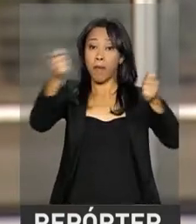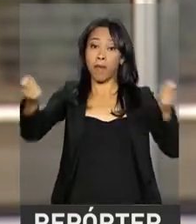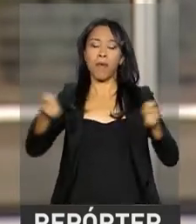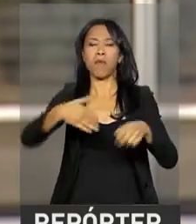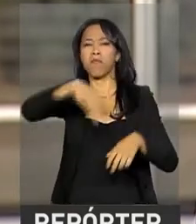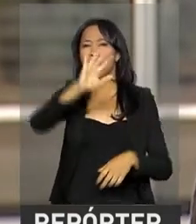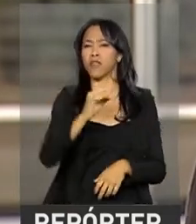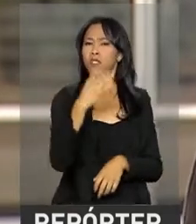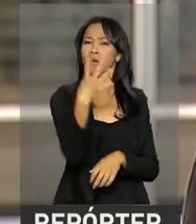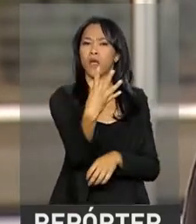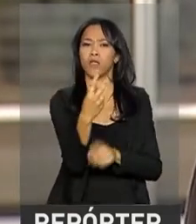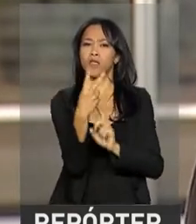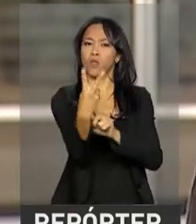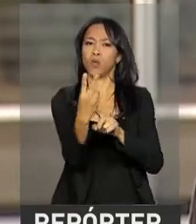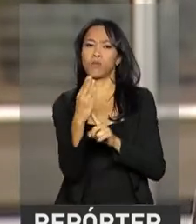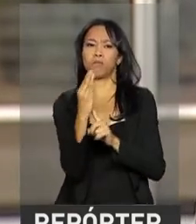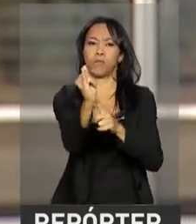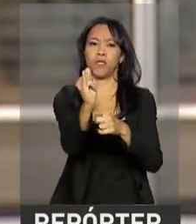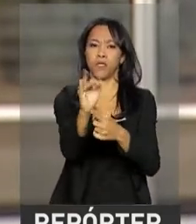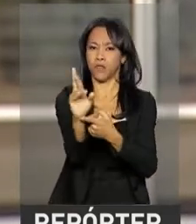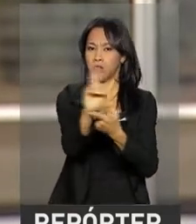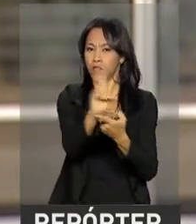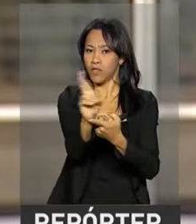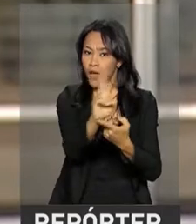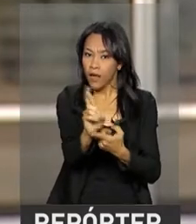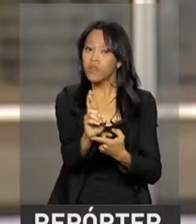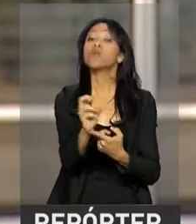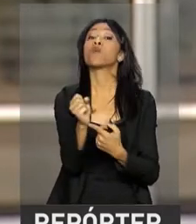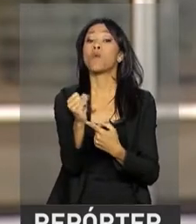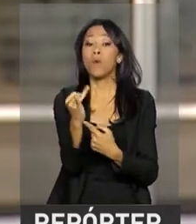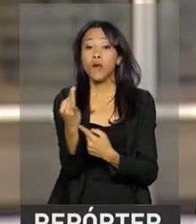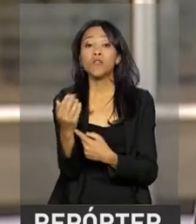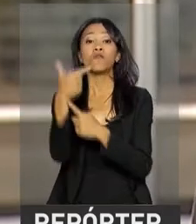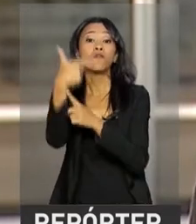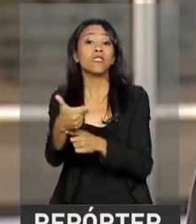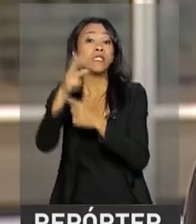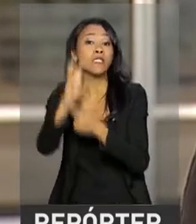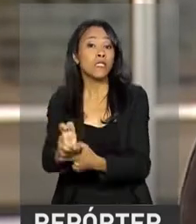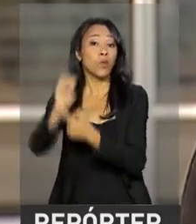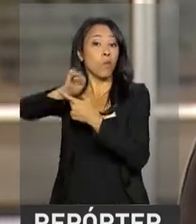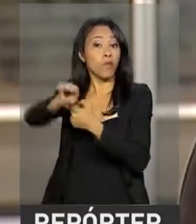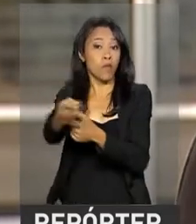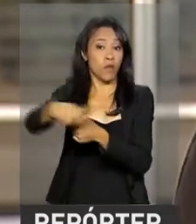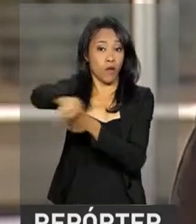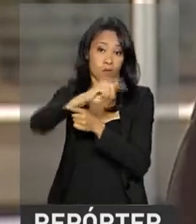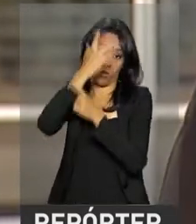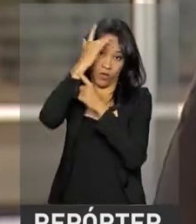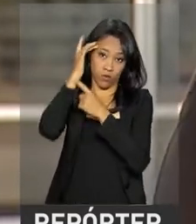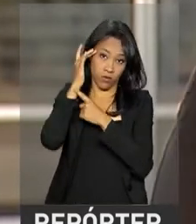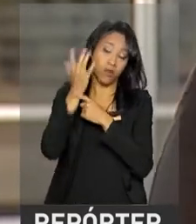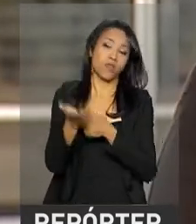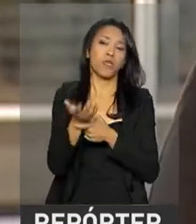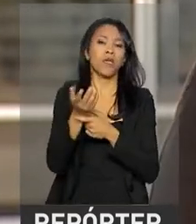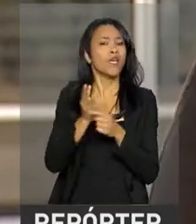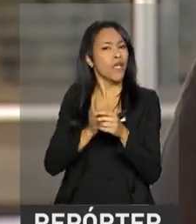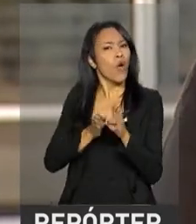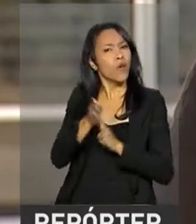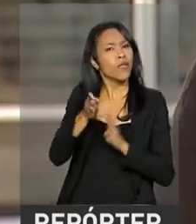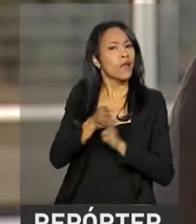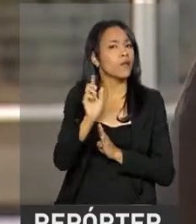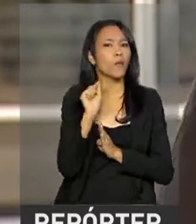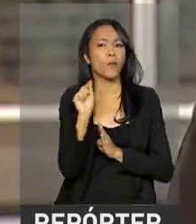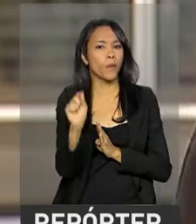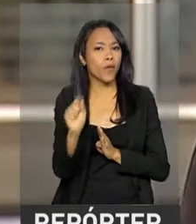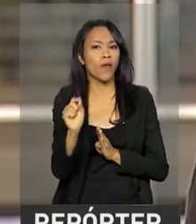de 42 bilhões de reais a 25 milhões de trabalhadores. E uma recomendação é que para o